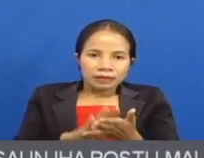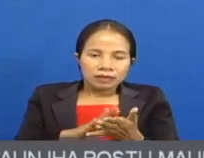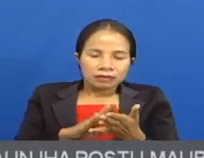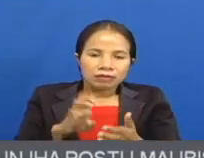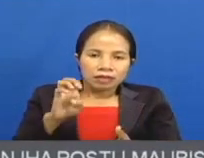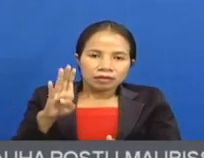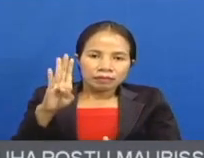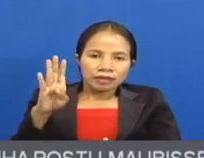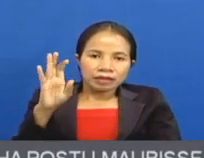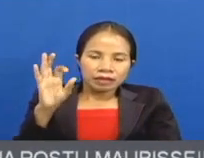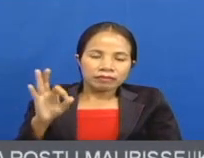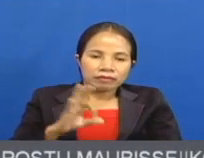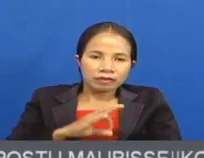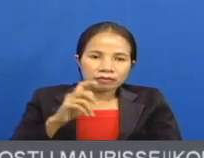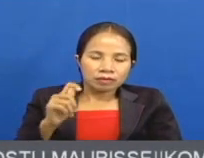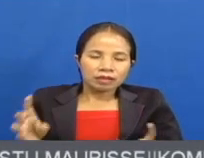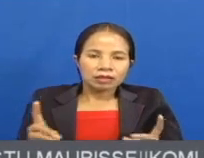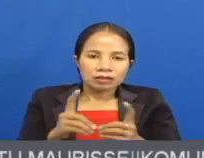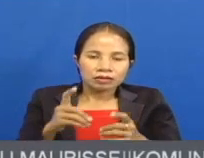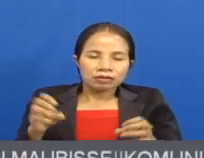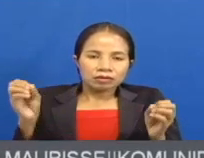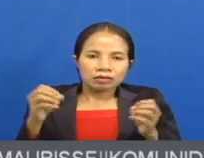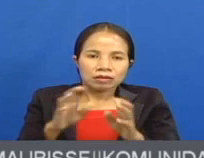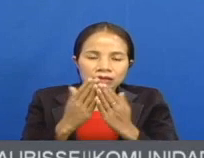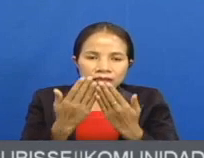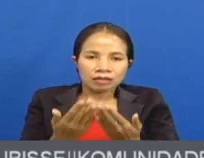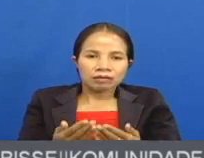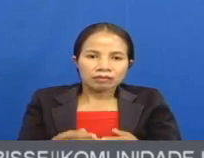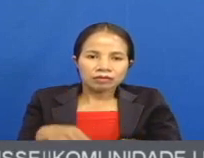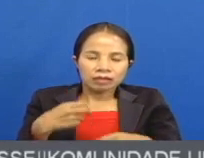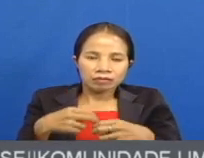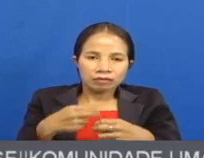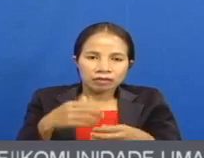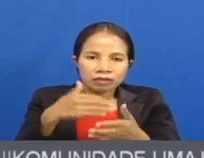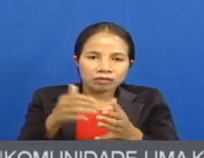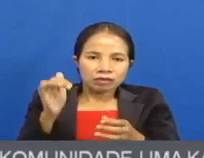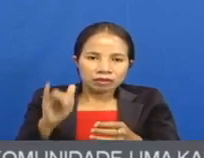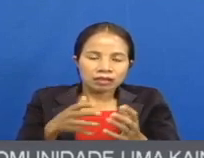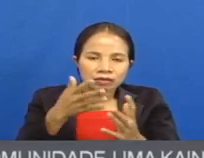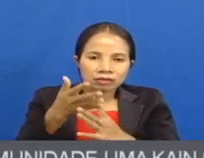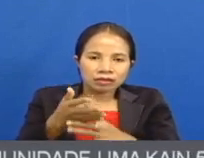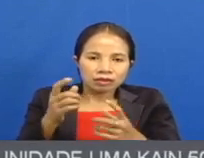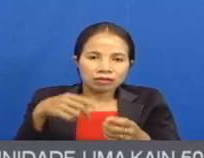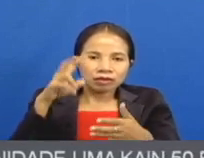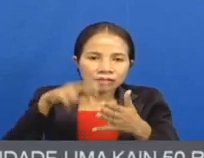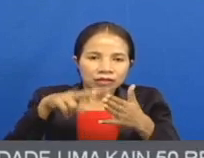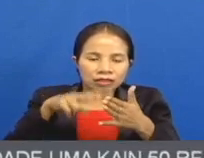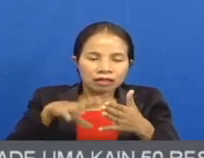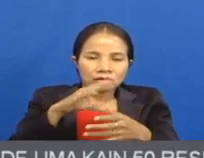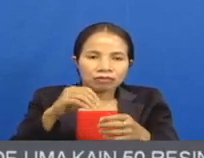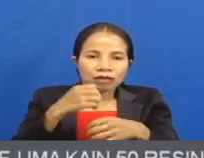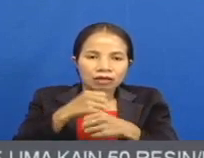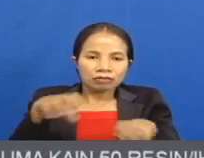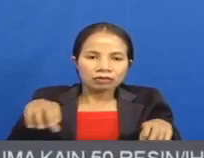Escola Básica Central Fatumbeta enfrenta falta de livro didático, onde dificulta estudante a ter acesso à leitura no